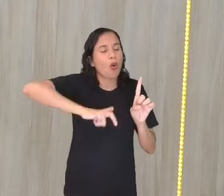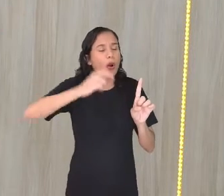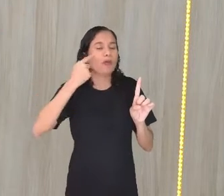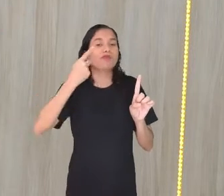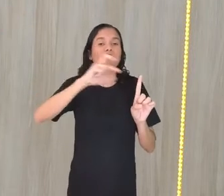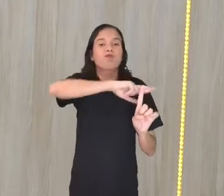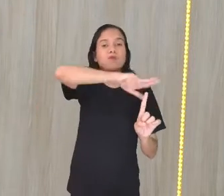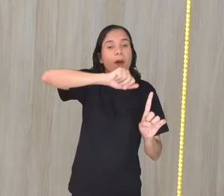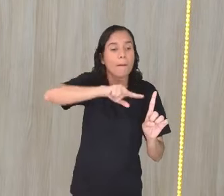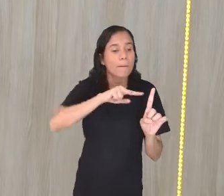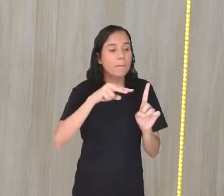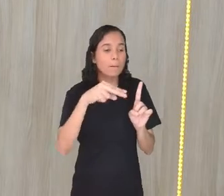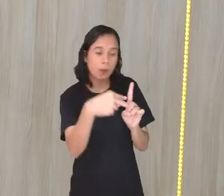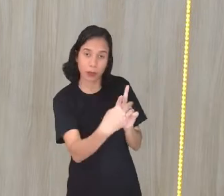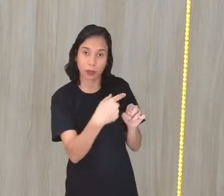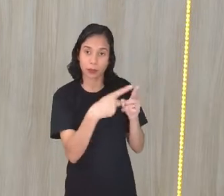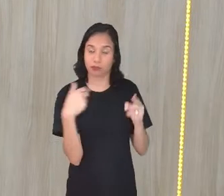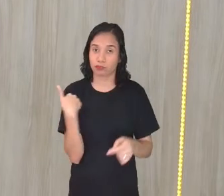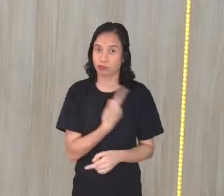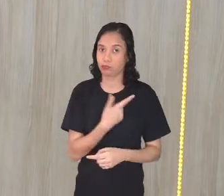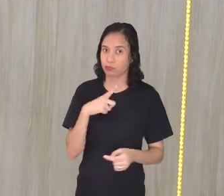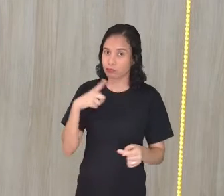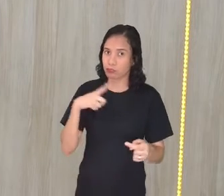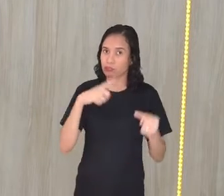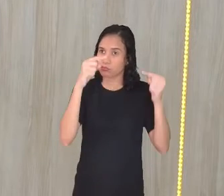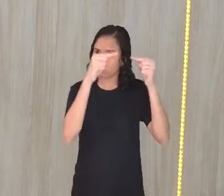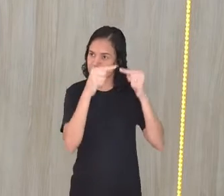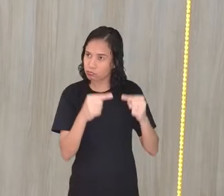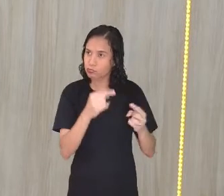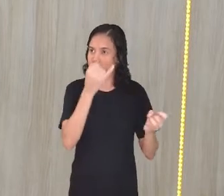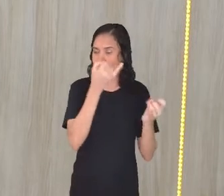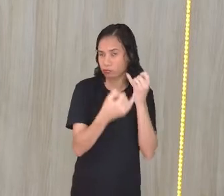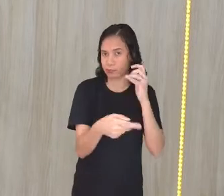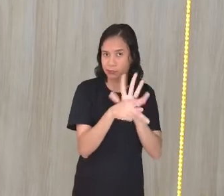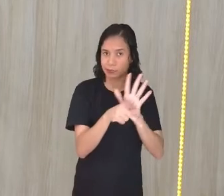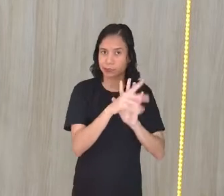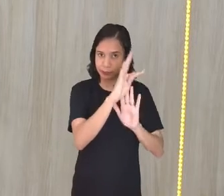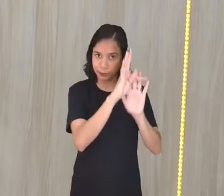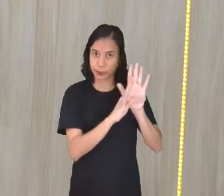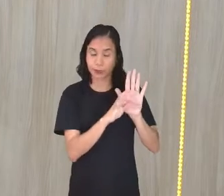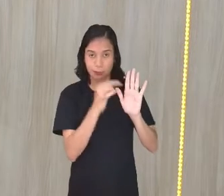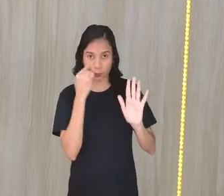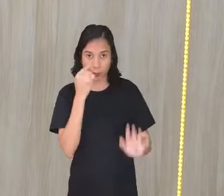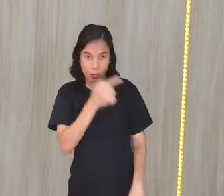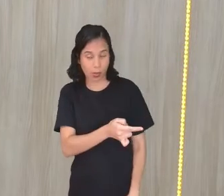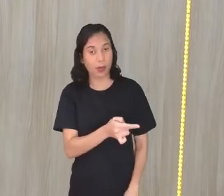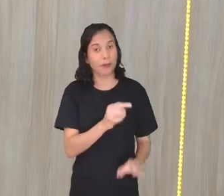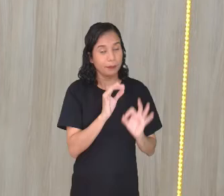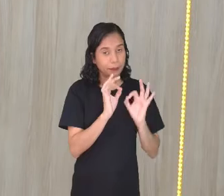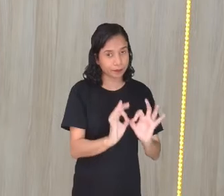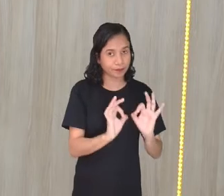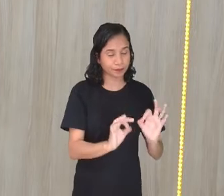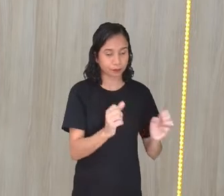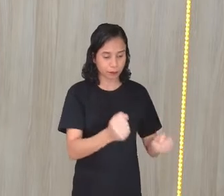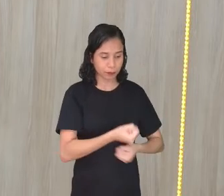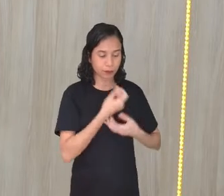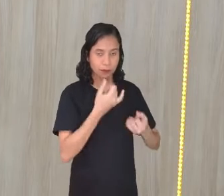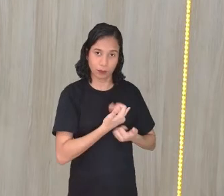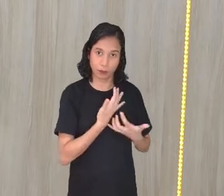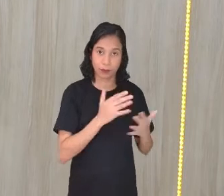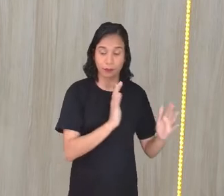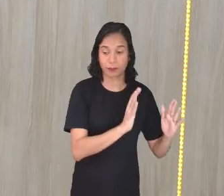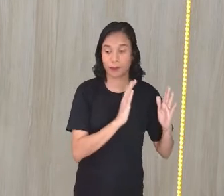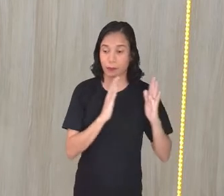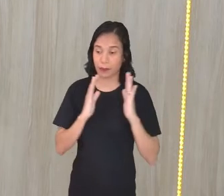maneiras. Embora eu e a professora Camille, a gente tenha pontos de vista muito semelhantes com relação à interpretação do poema, né?